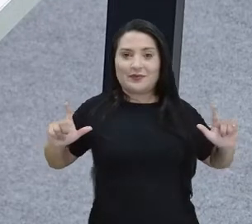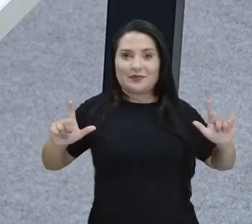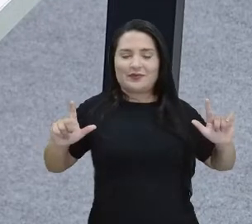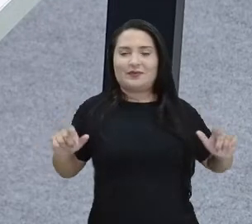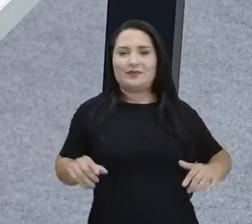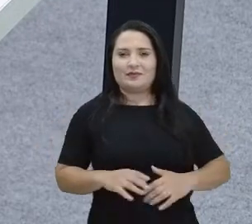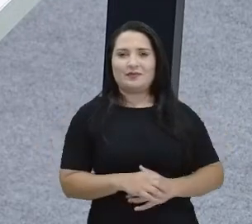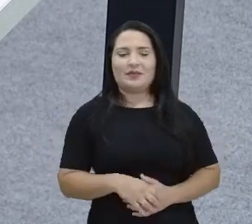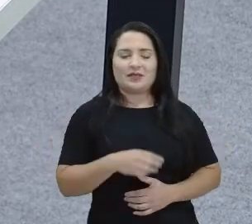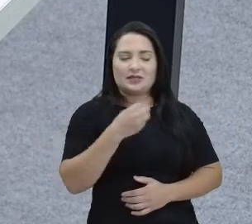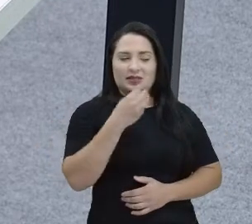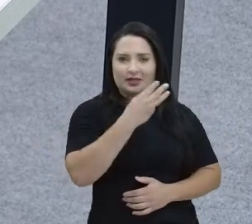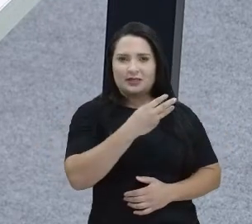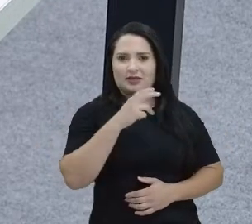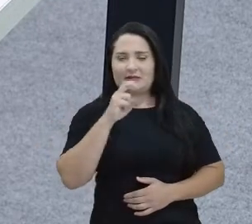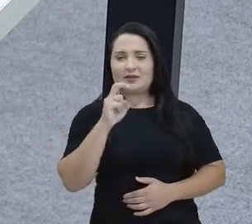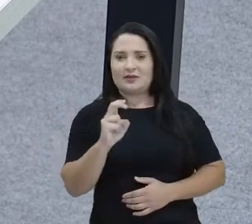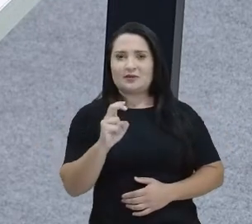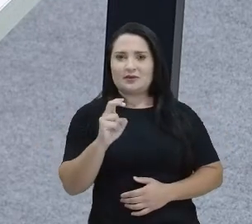E 50.